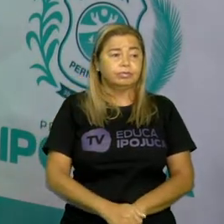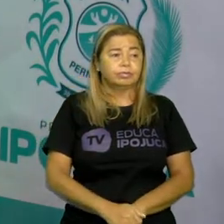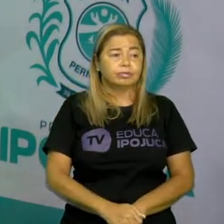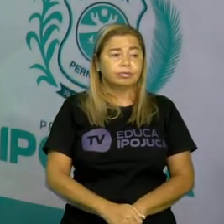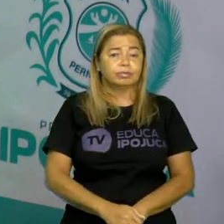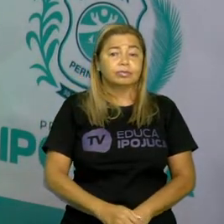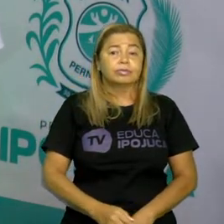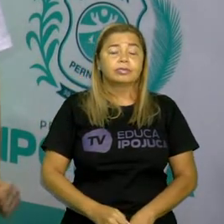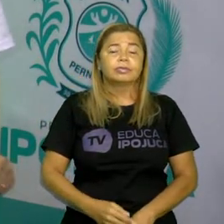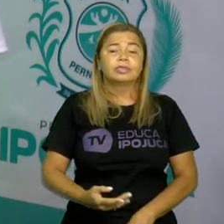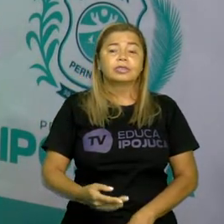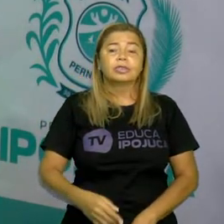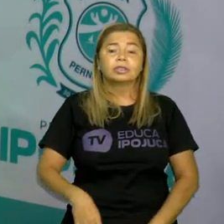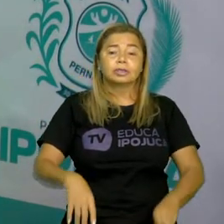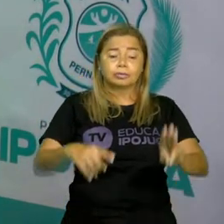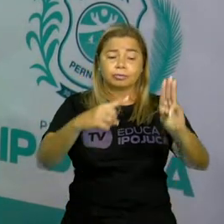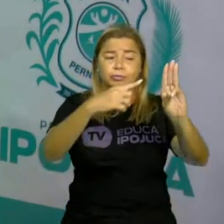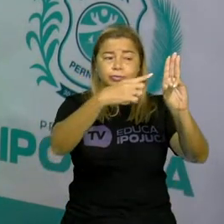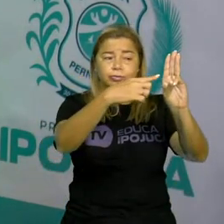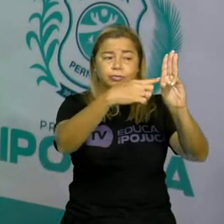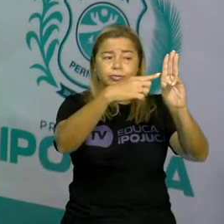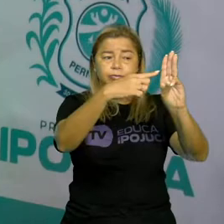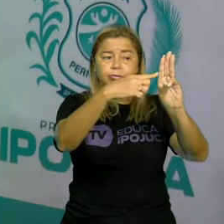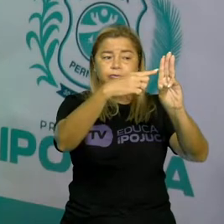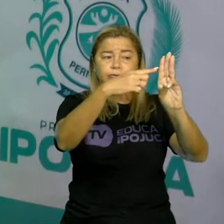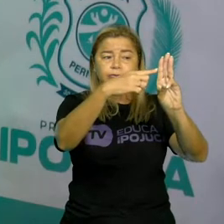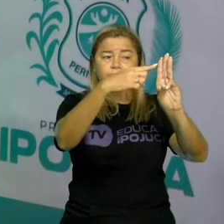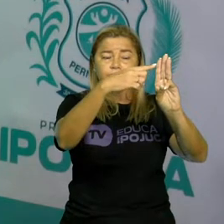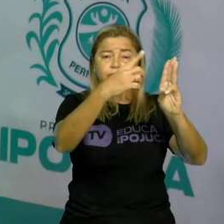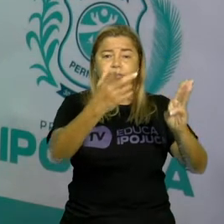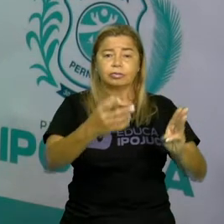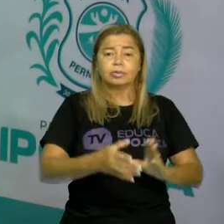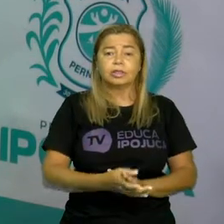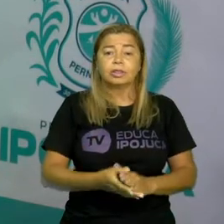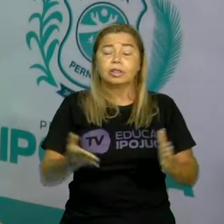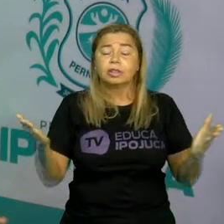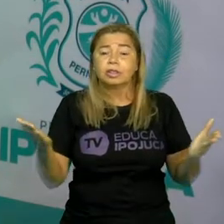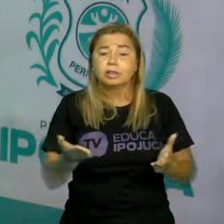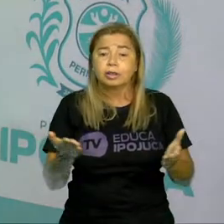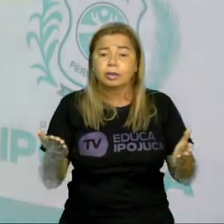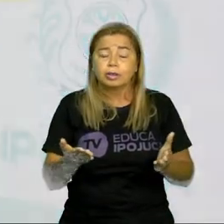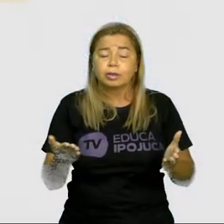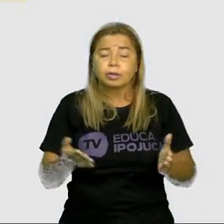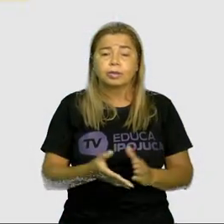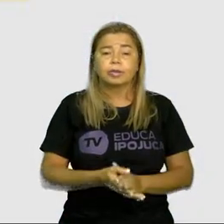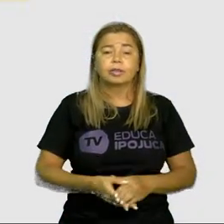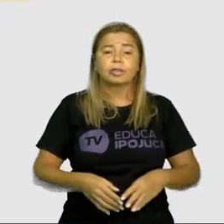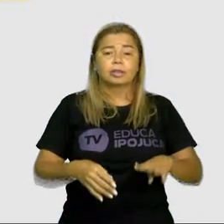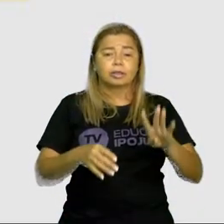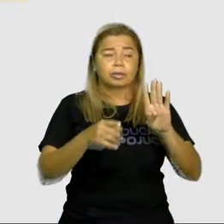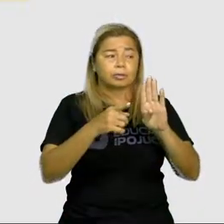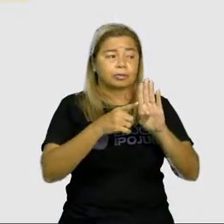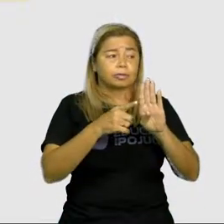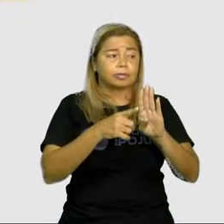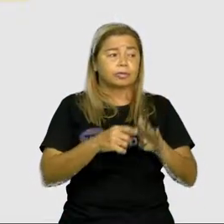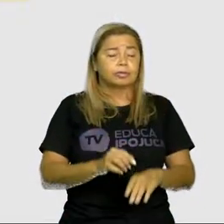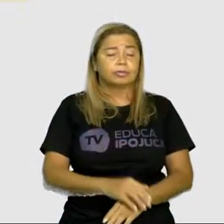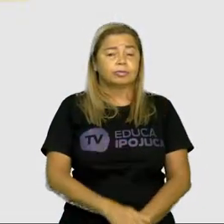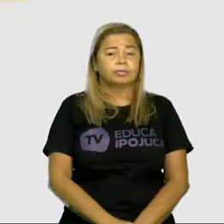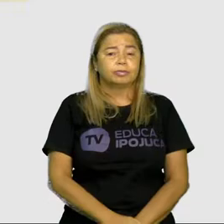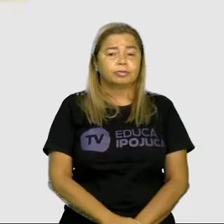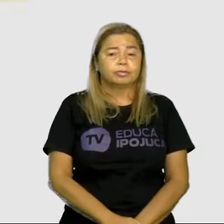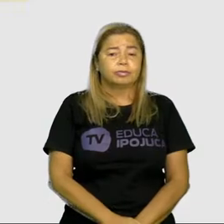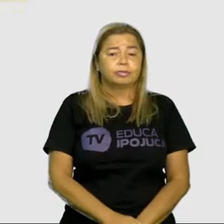4 centenas. Agora vamos para a unidade de milhar. A primeira mãozinha daqui, ela